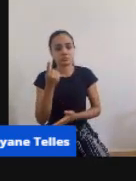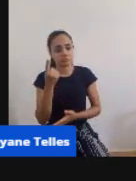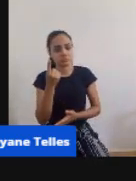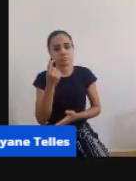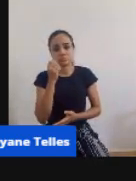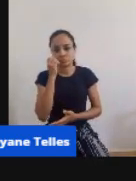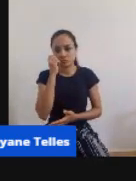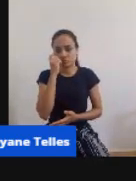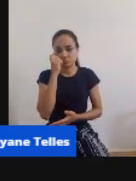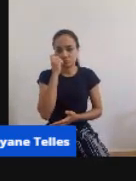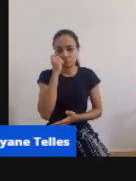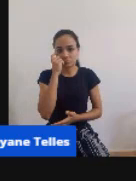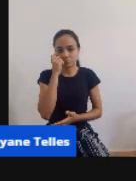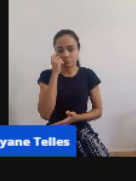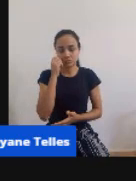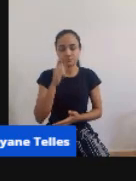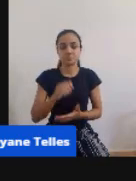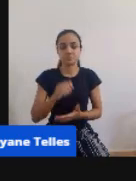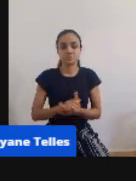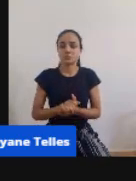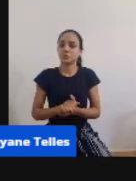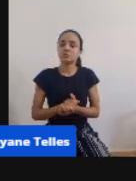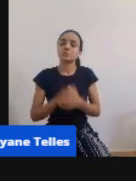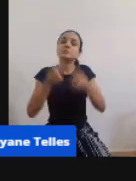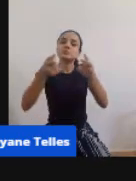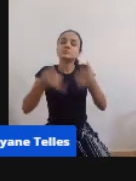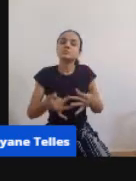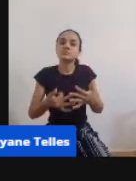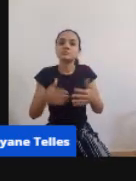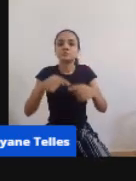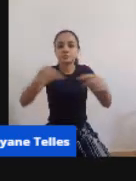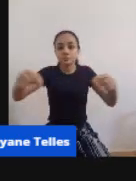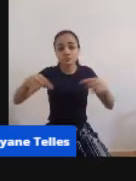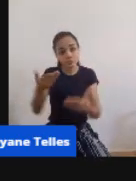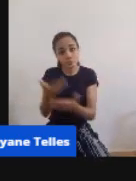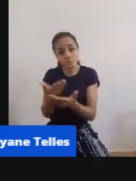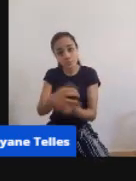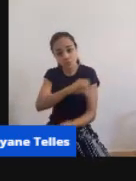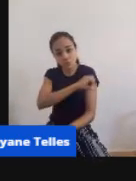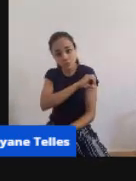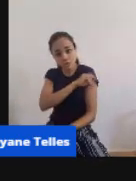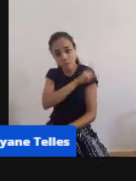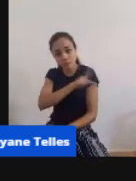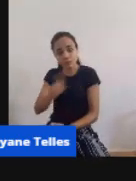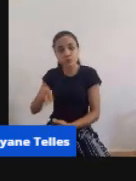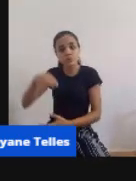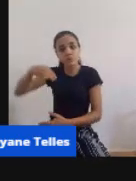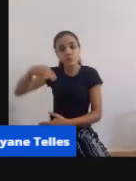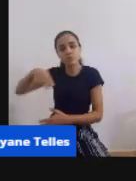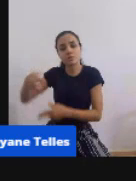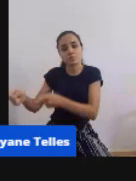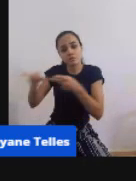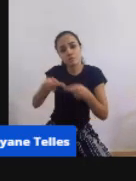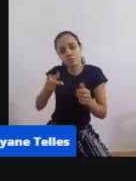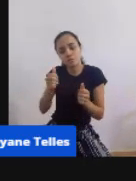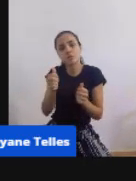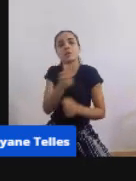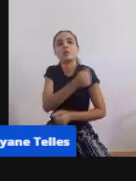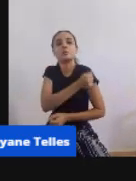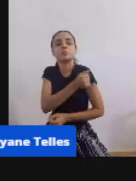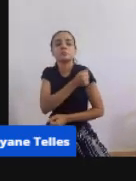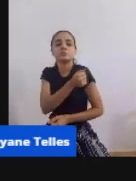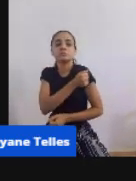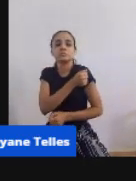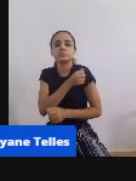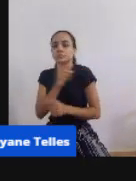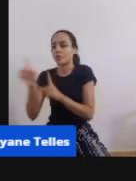sala de aula do 9º ano, o professor de matemática convidou os alunos a formarem duplas para participar